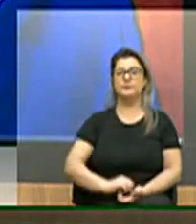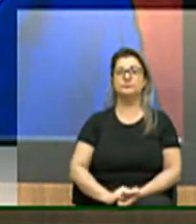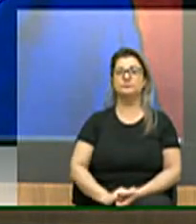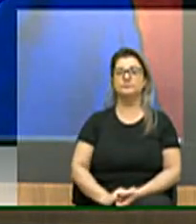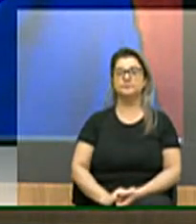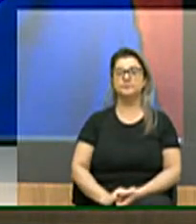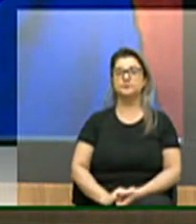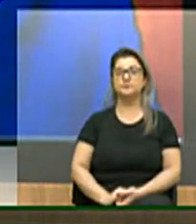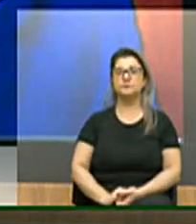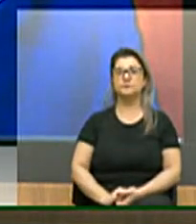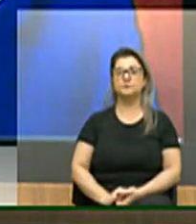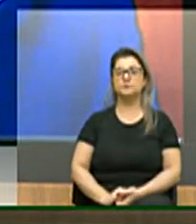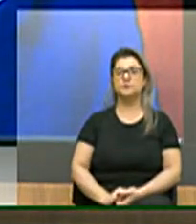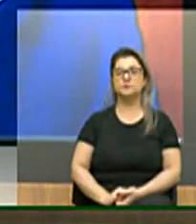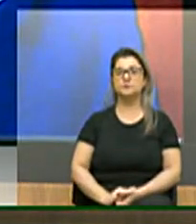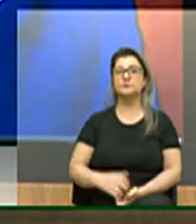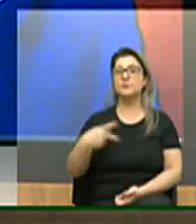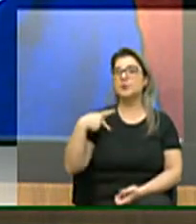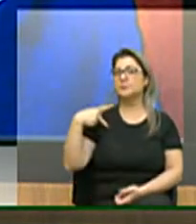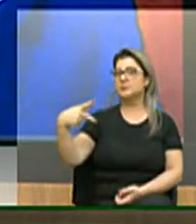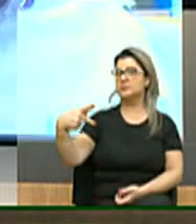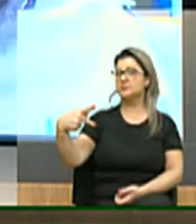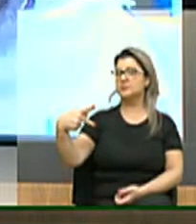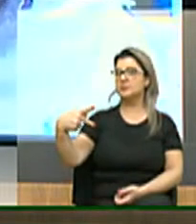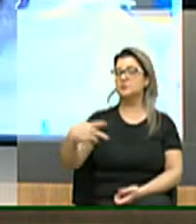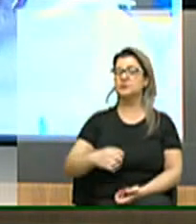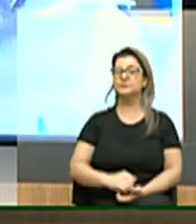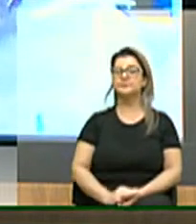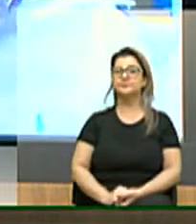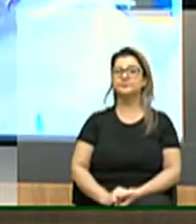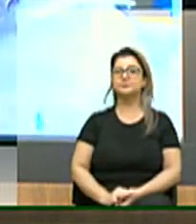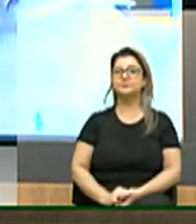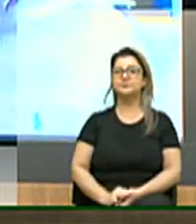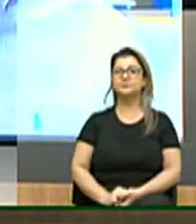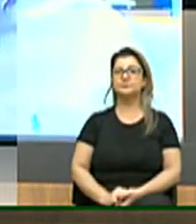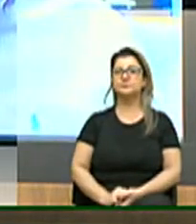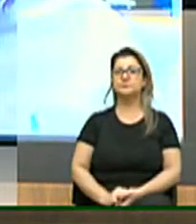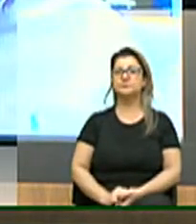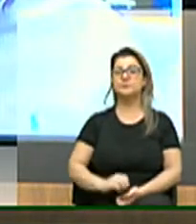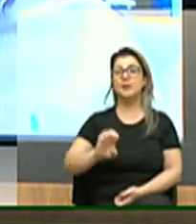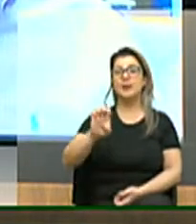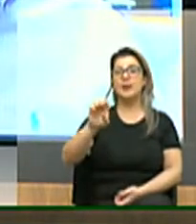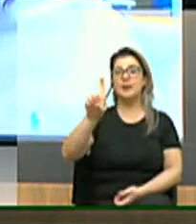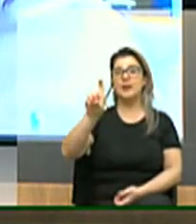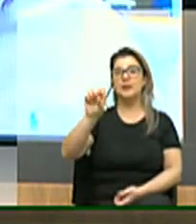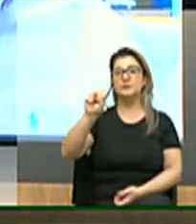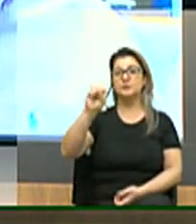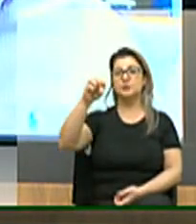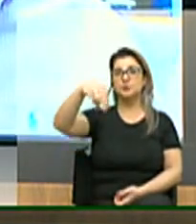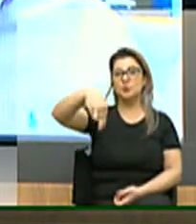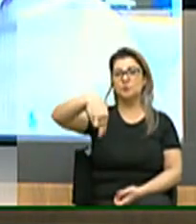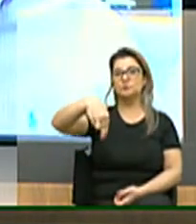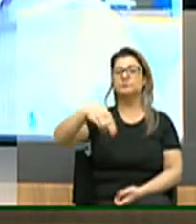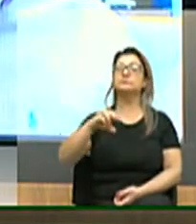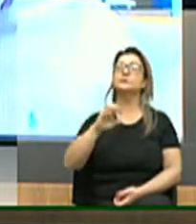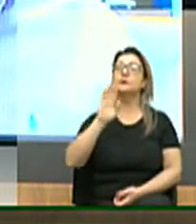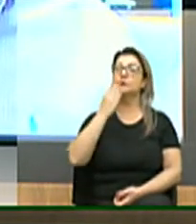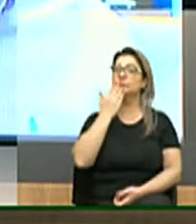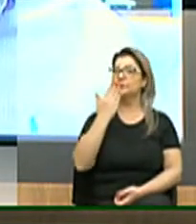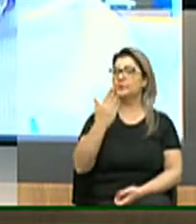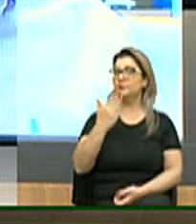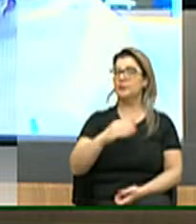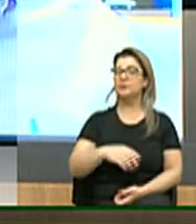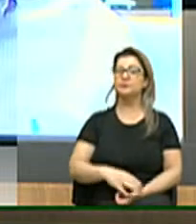Tá bom. O presidente Hernani? Oi. Edson Brum, favorável. Ok. Deputado